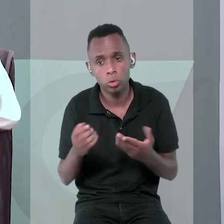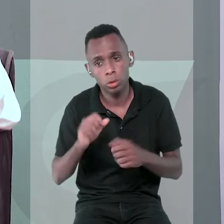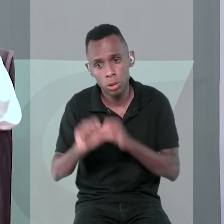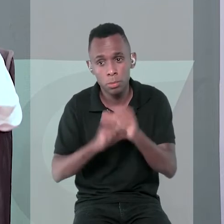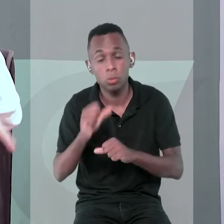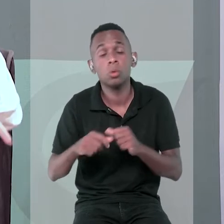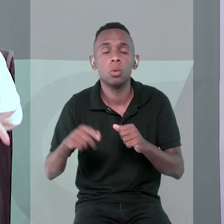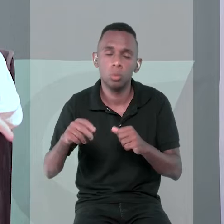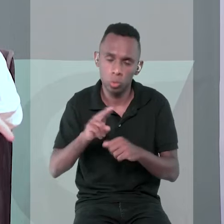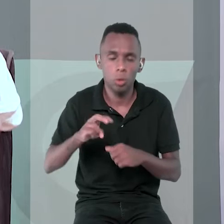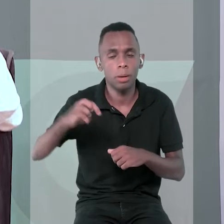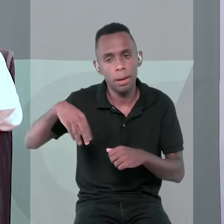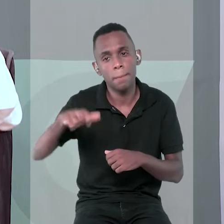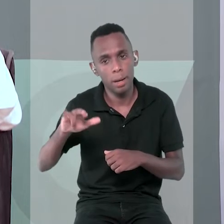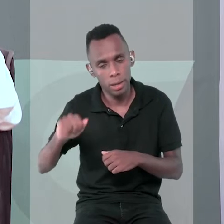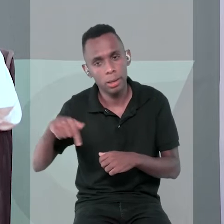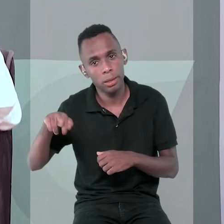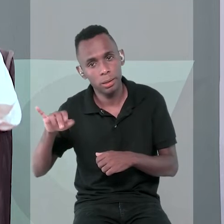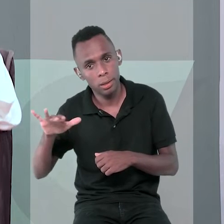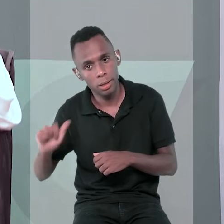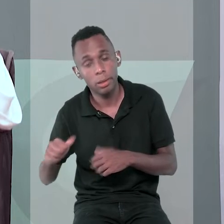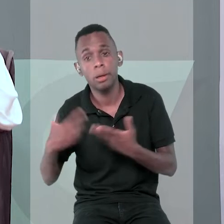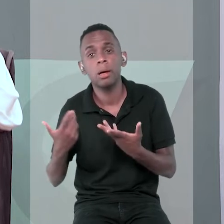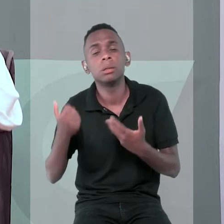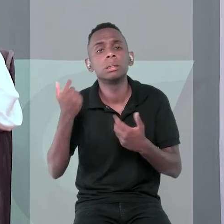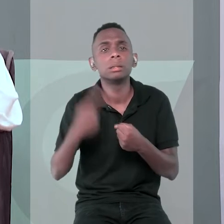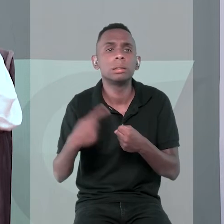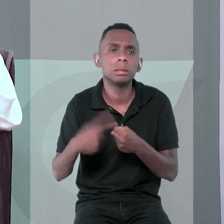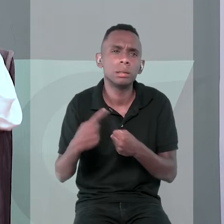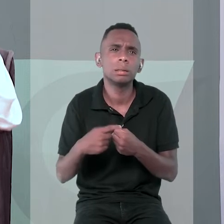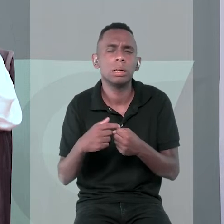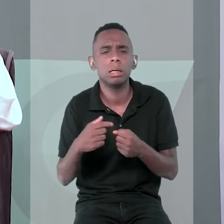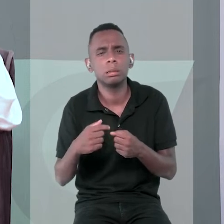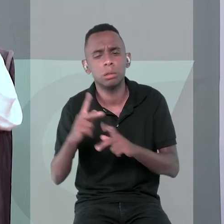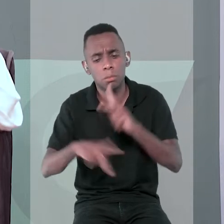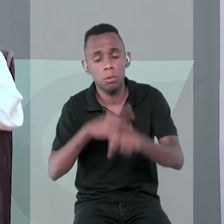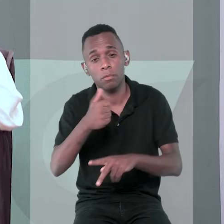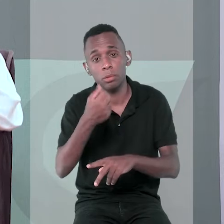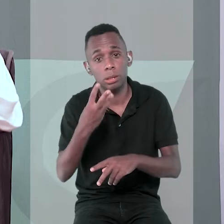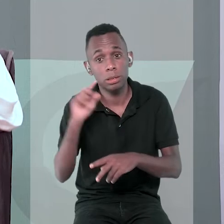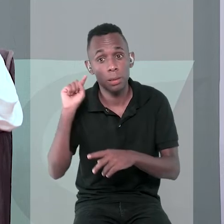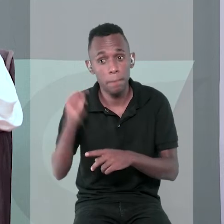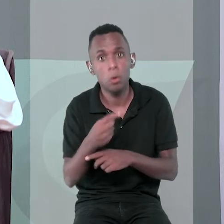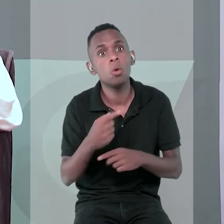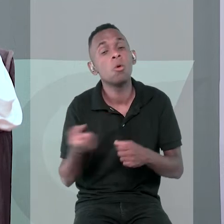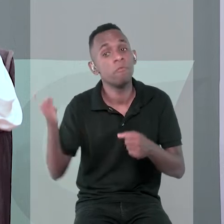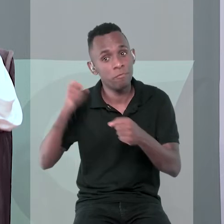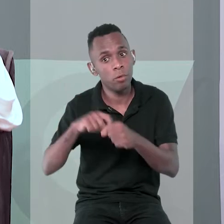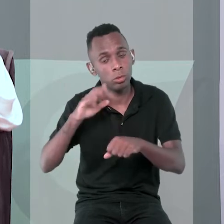Maria Quitéria em homenagem a ela. Uma cidadezinha de 13 mil habitantes. Eu até volto para